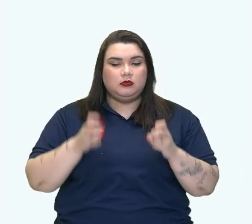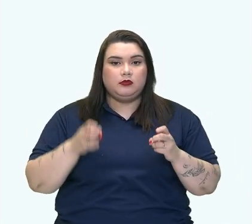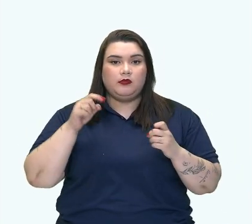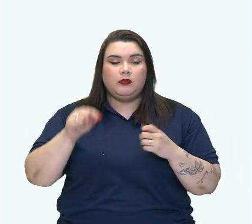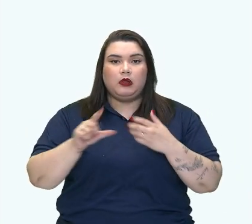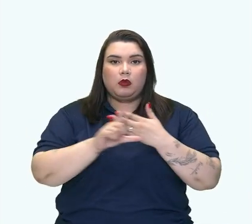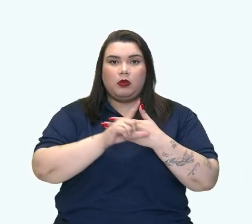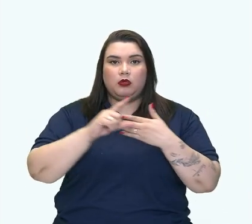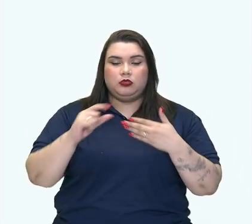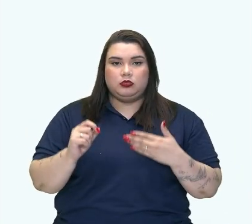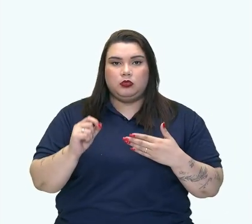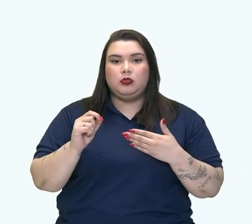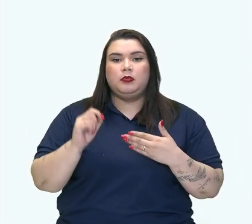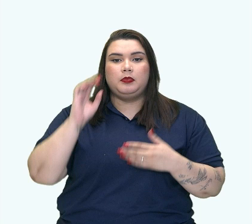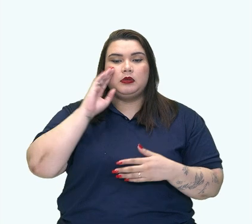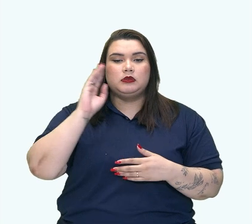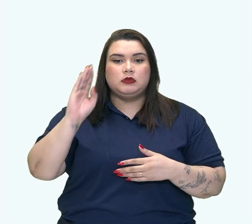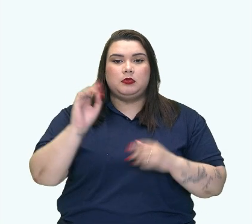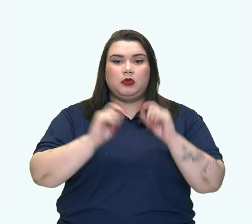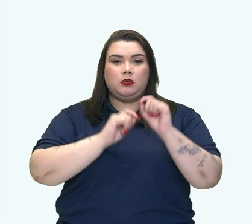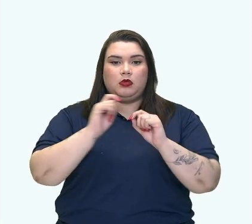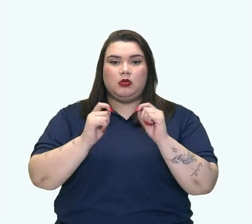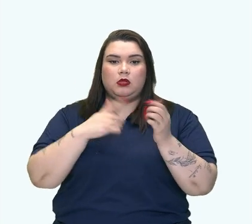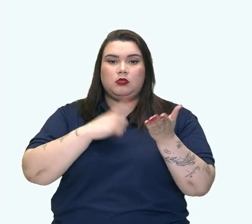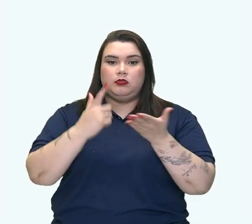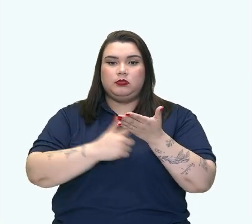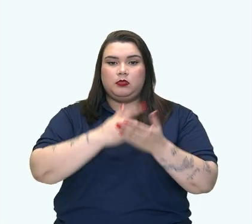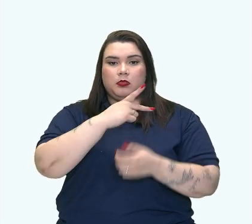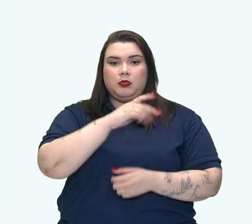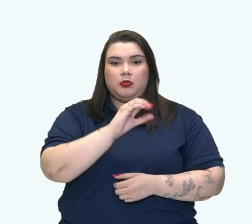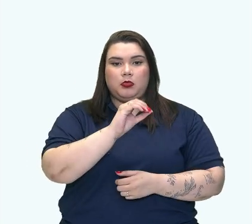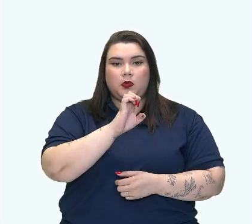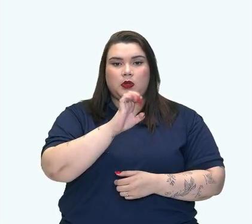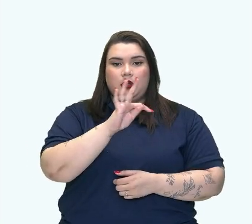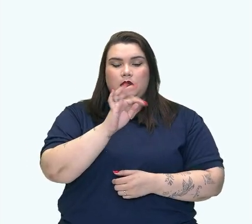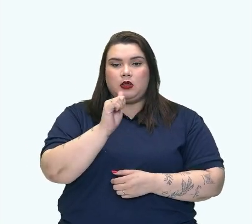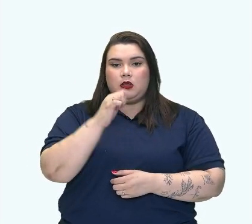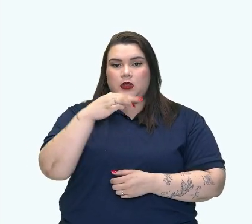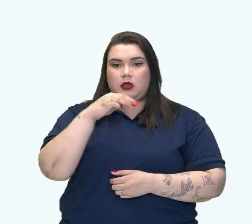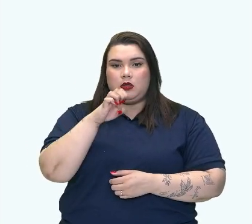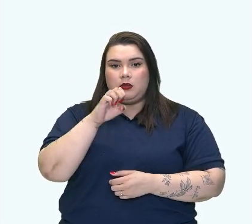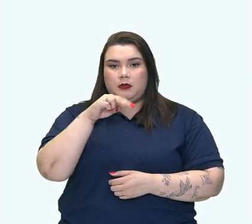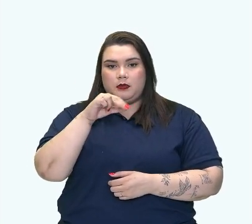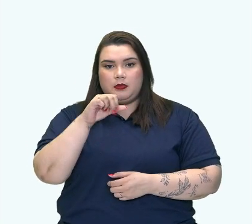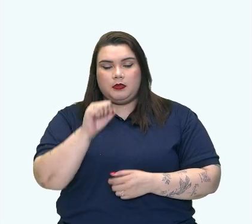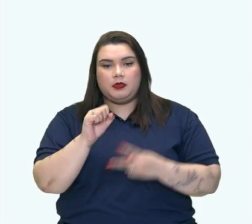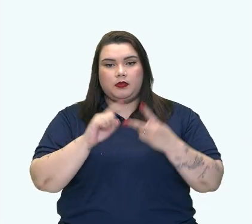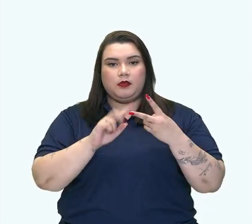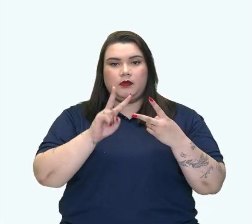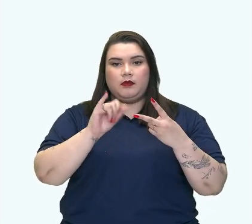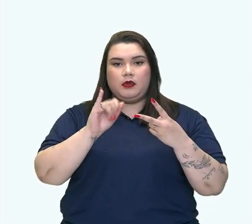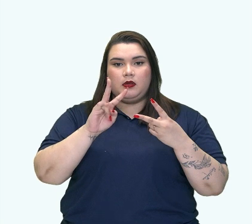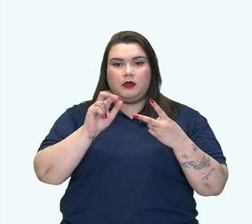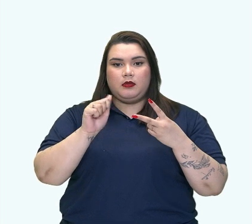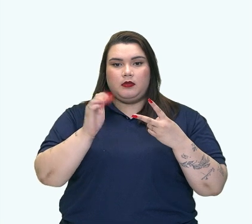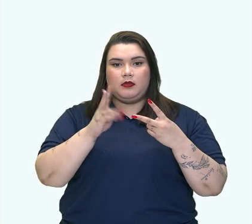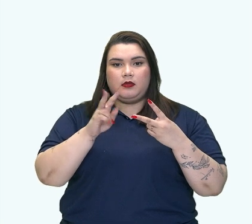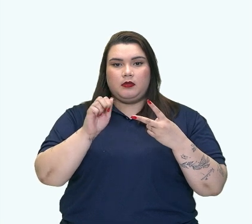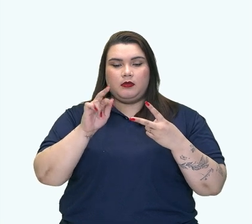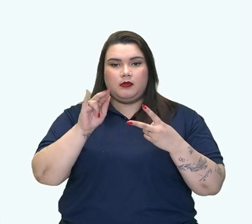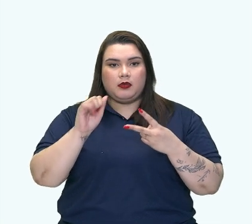literário. Entre as suas obras destacadas nós temos Poeta Menos, Viva Vaia. Outro poema do Augusto de